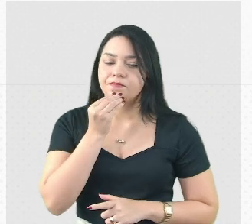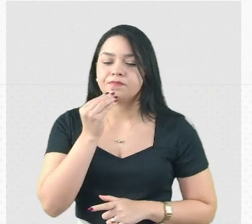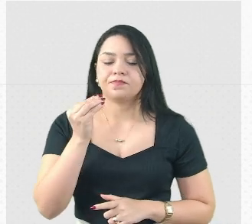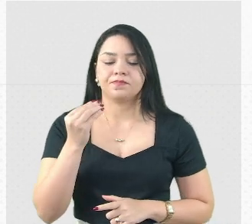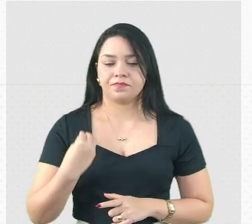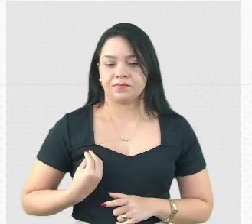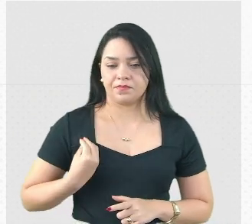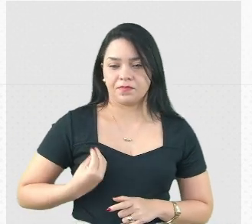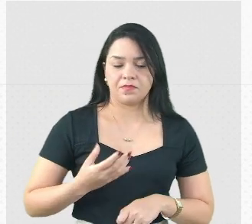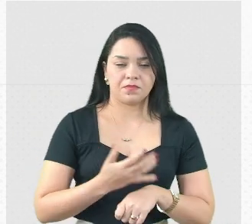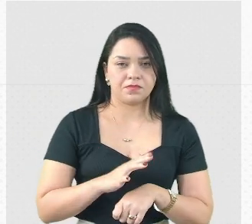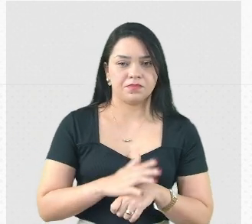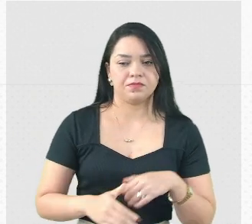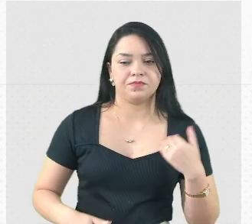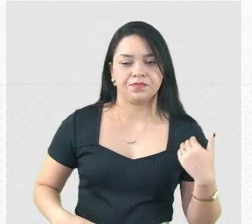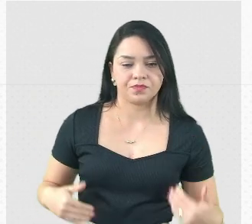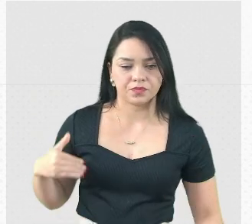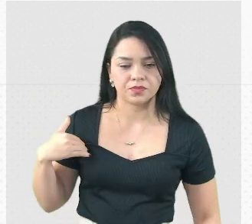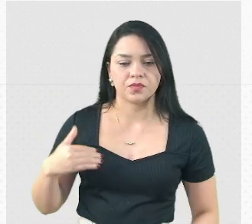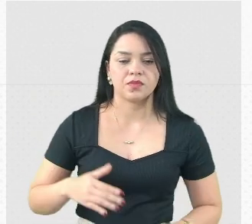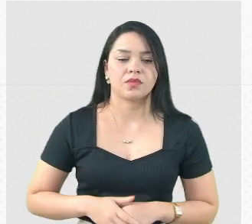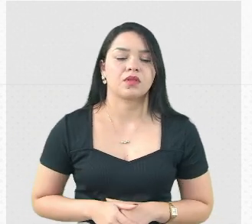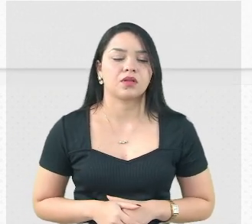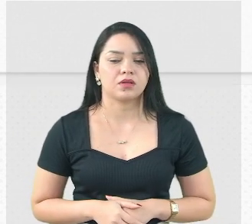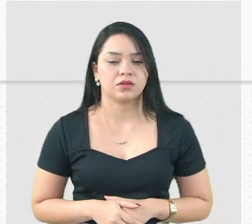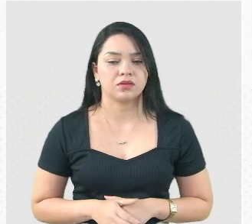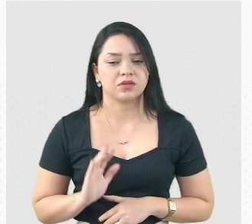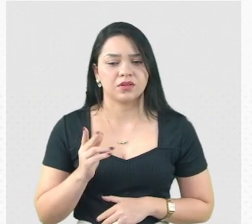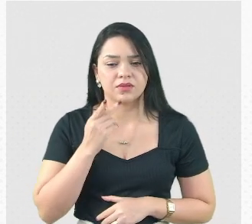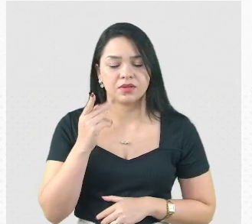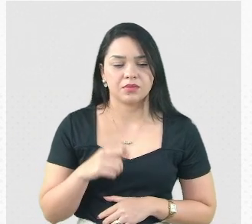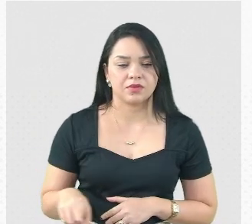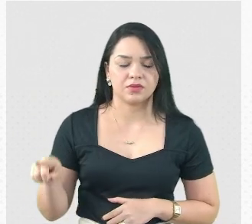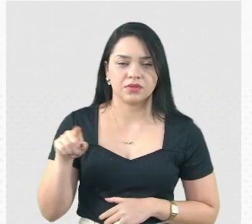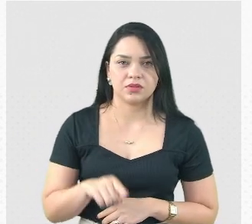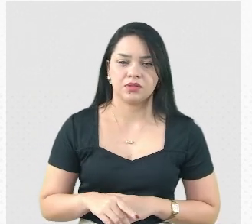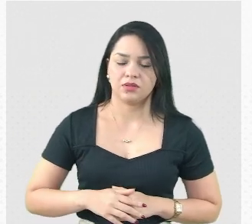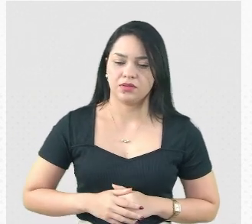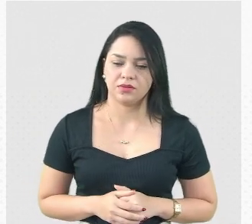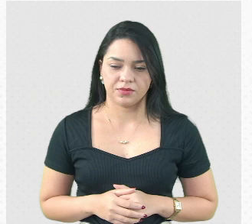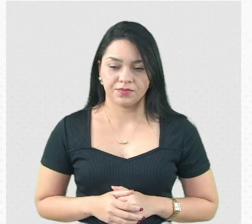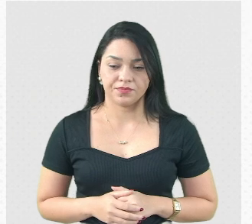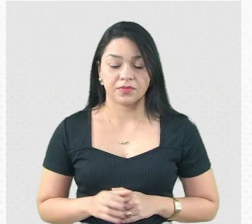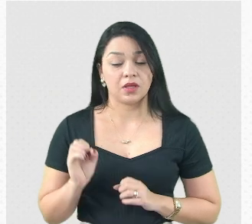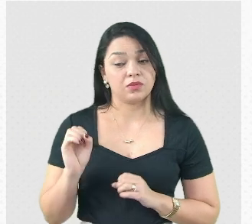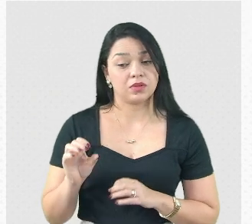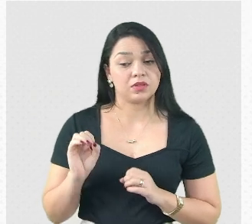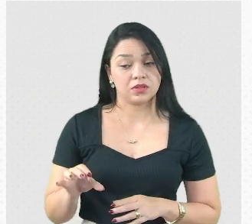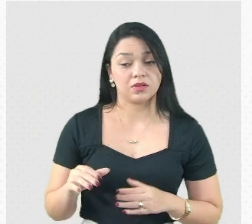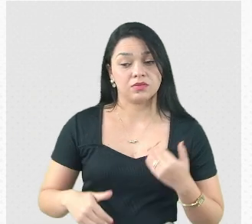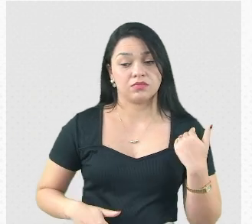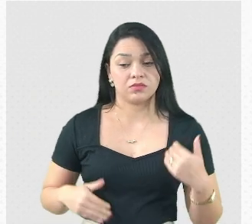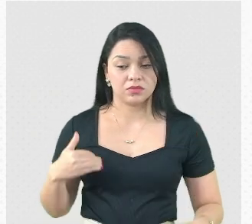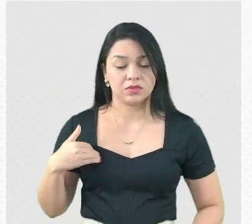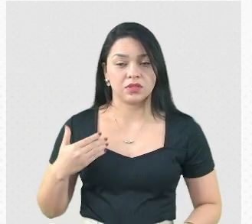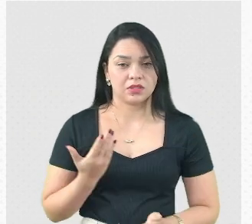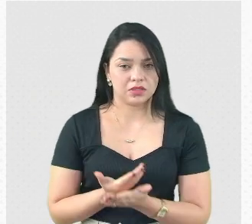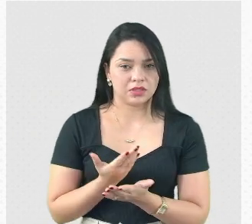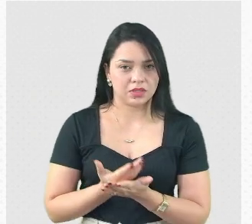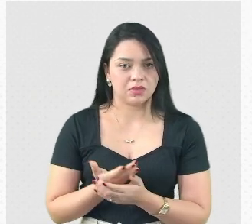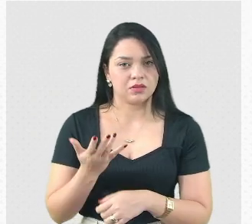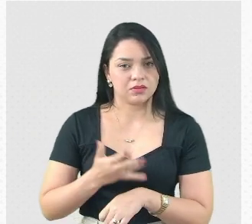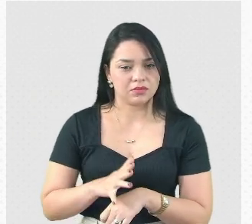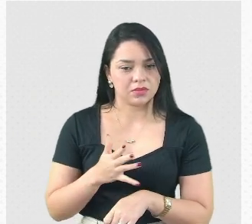oportunização de vivências nas práticas corporais. Aquilo que eu falei para vocês ainda há pouco. A educação física escolar, nas suas aulas